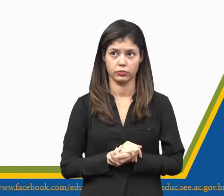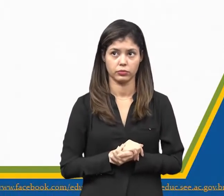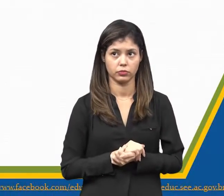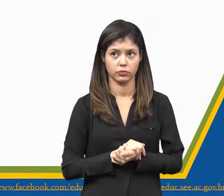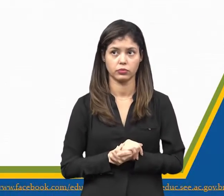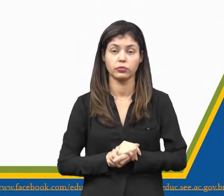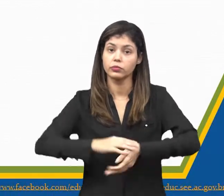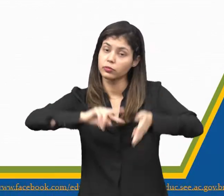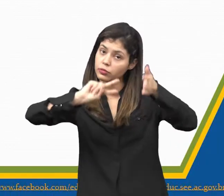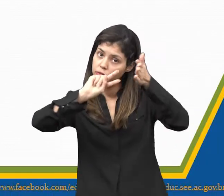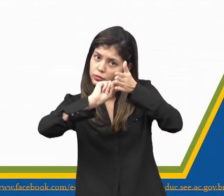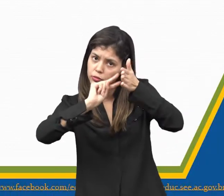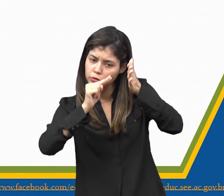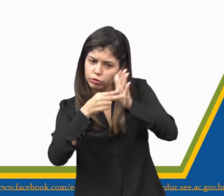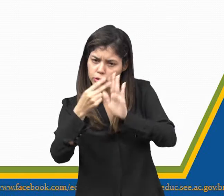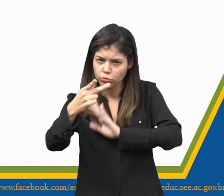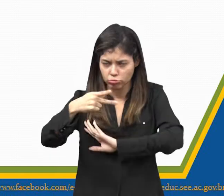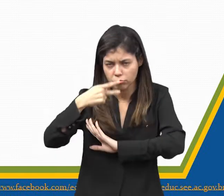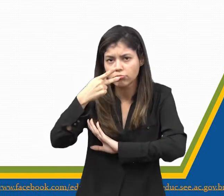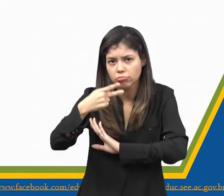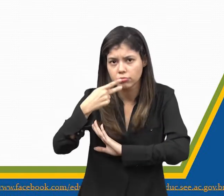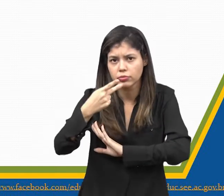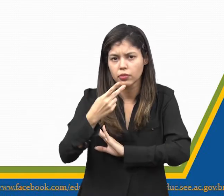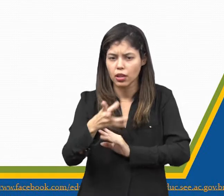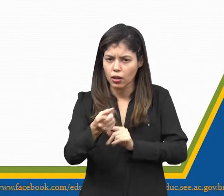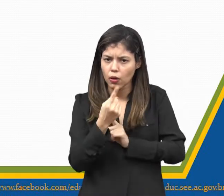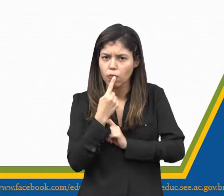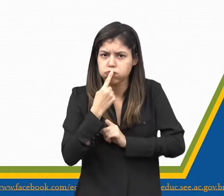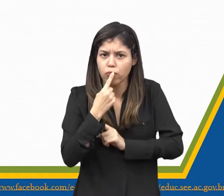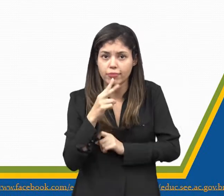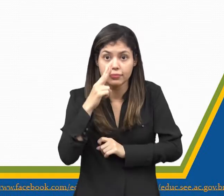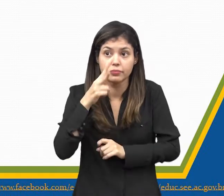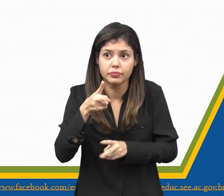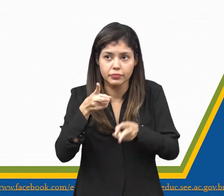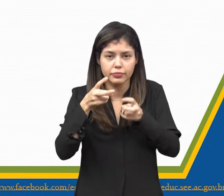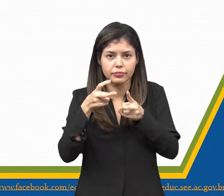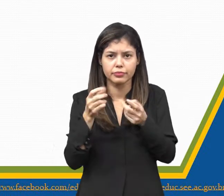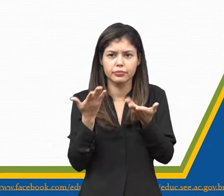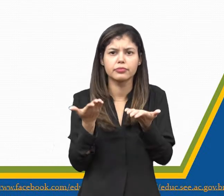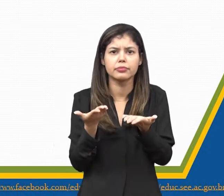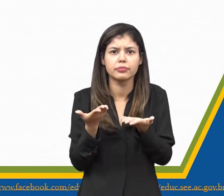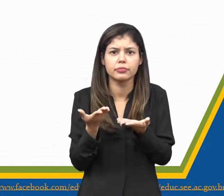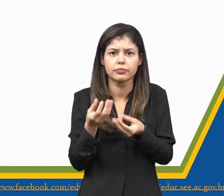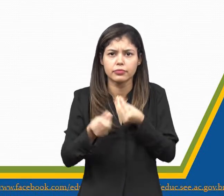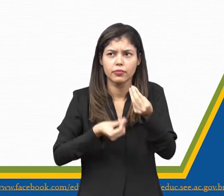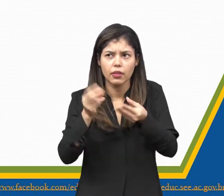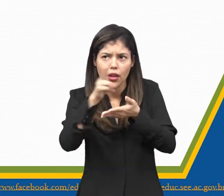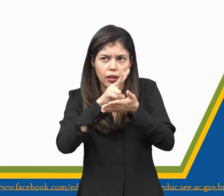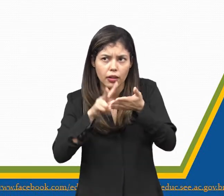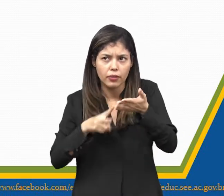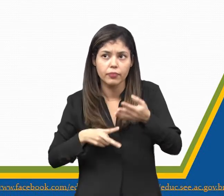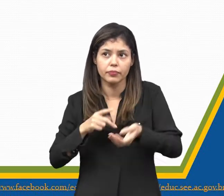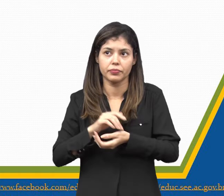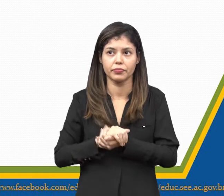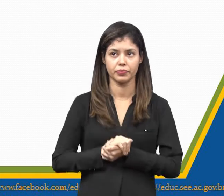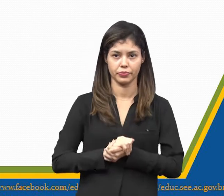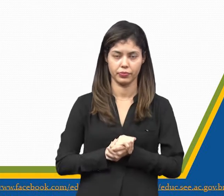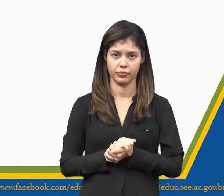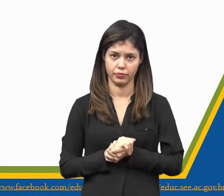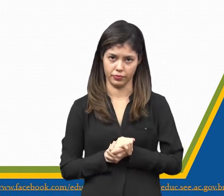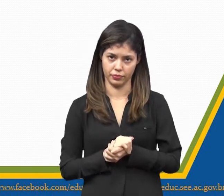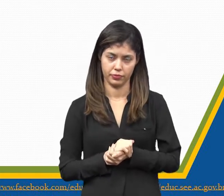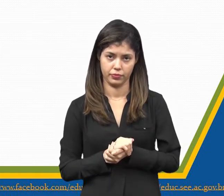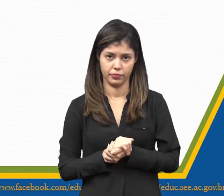Tirinha. Ó, vamos falar um pouco. Chega mais pertinho aí da televisão, por favor, para você ler bem direitinho,